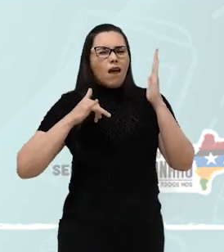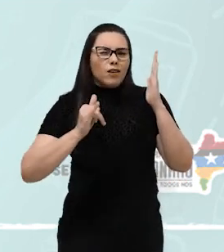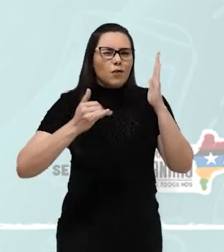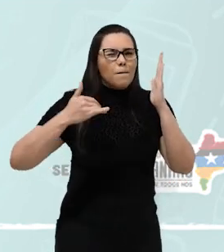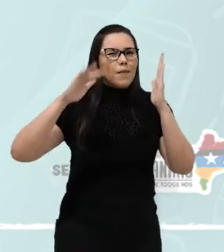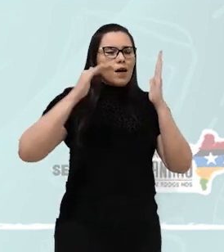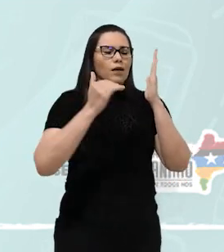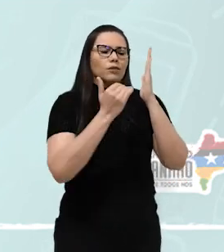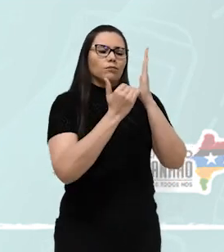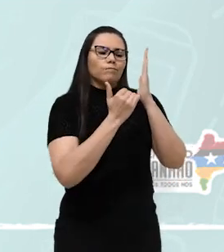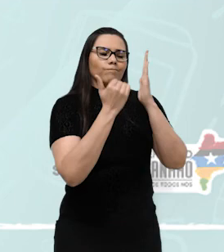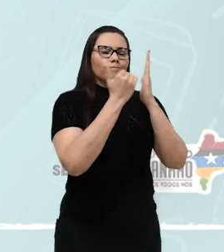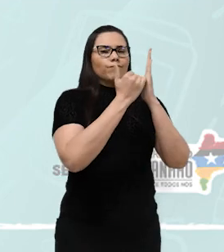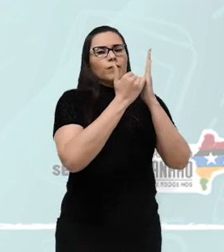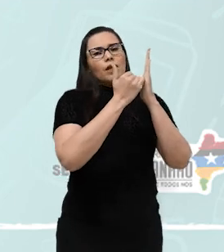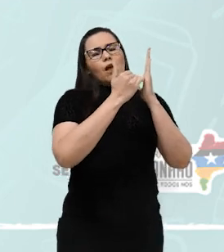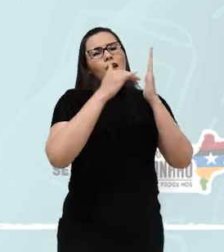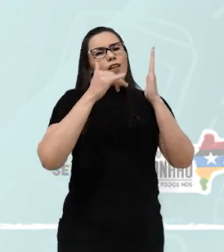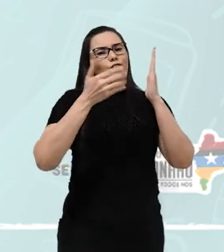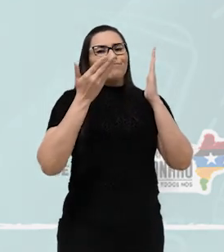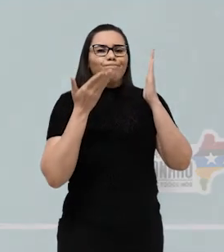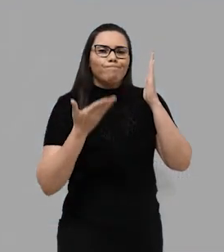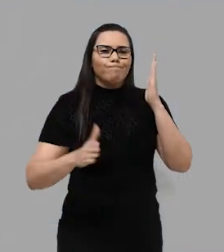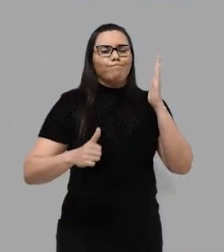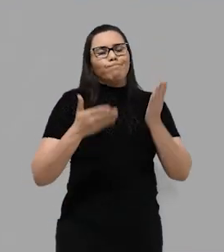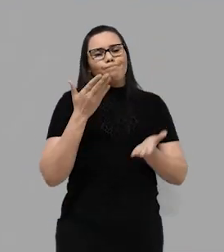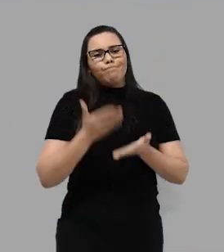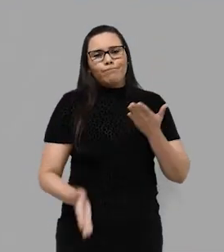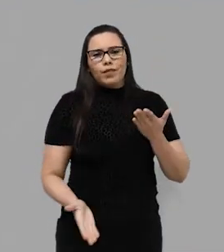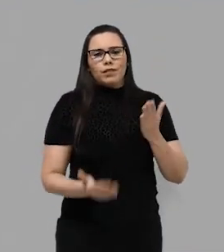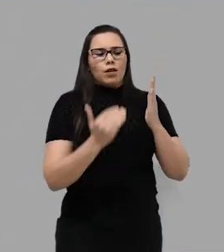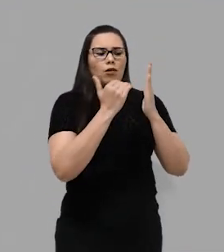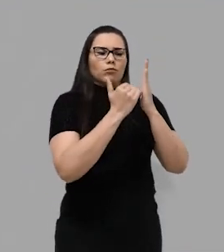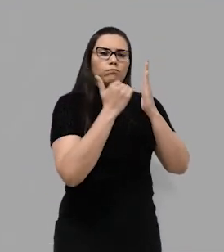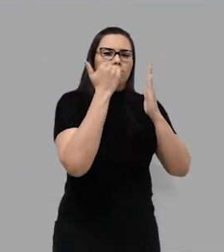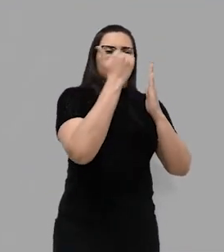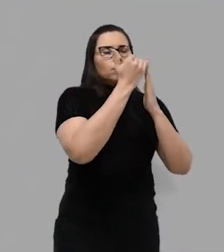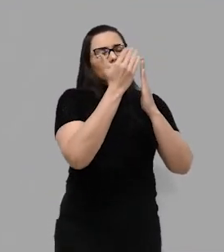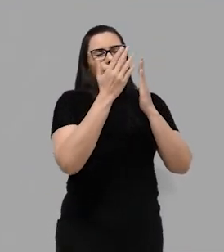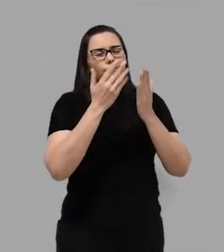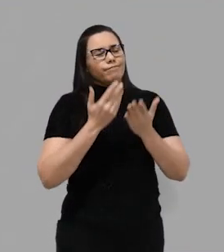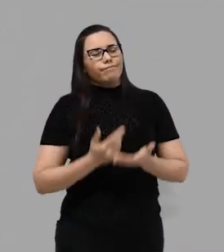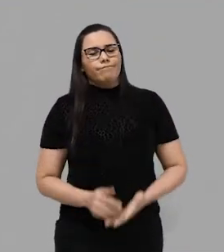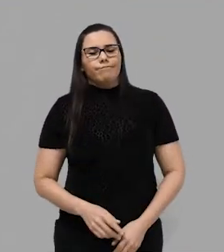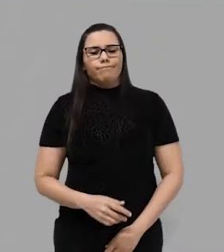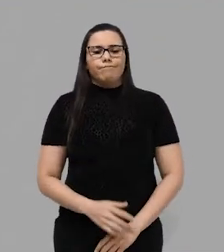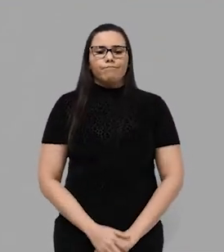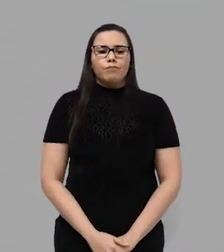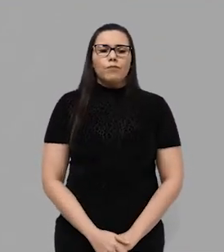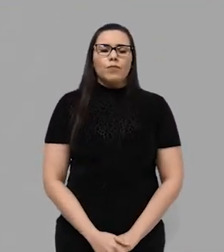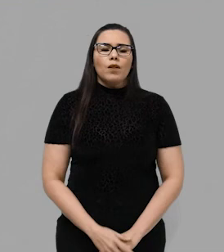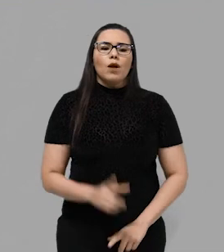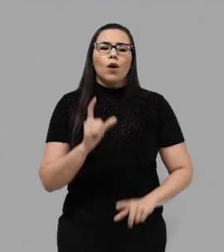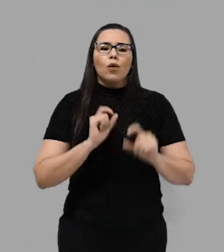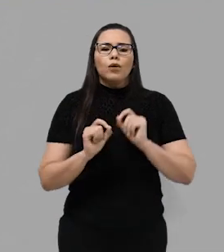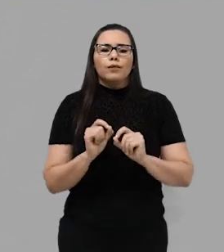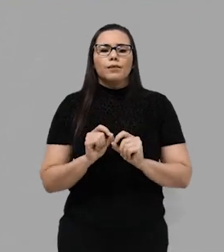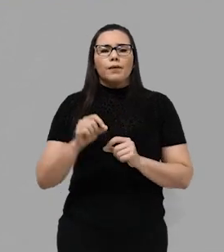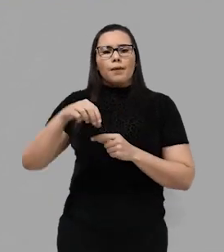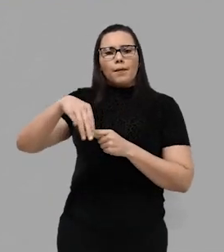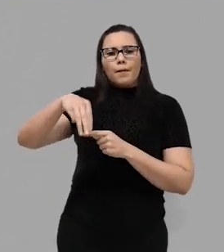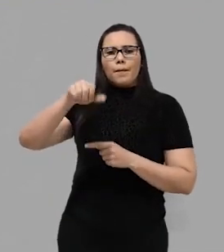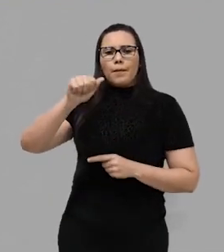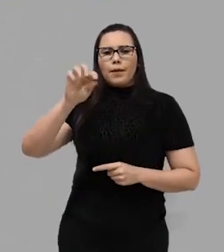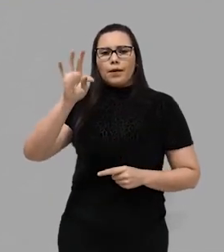Só que naquela imagem anterior que eu estava mostrando para vocês é o fluxo de energia. Agora eu estou falando aqui fluxo de matéria. Ou seja, o que é a matéria?